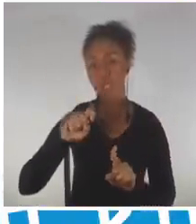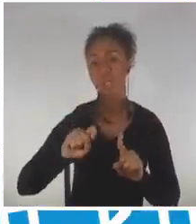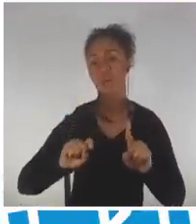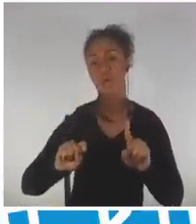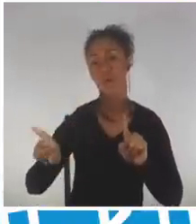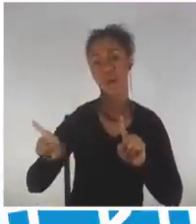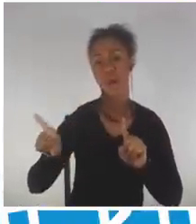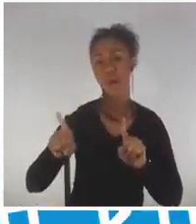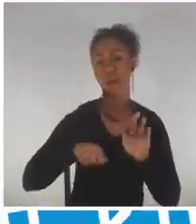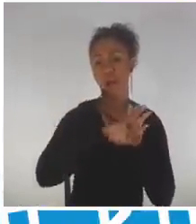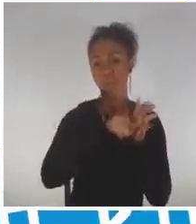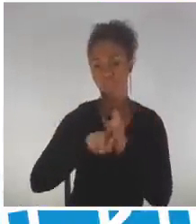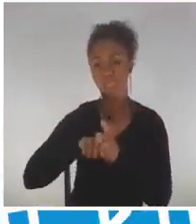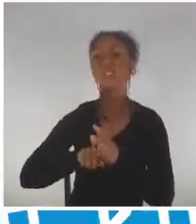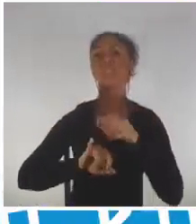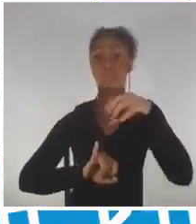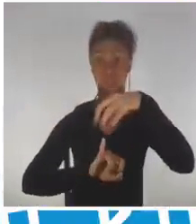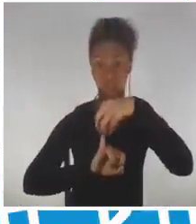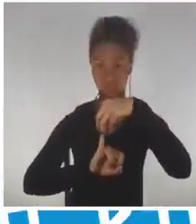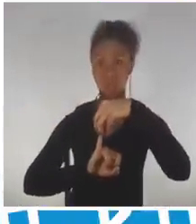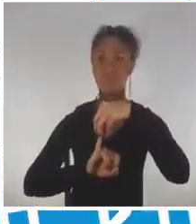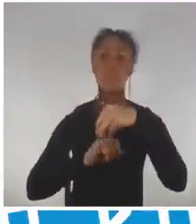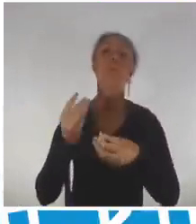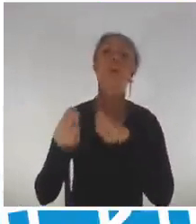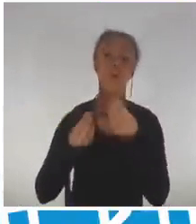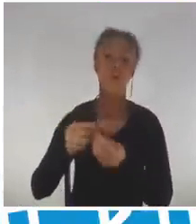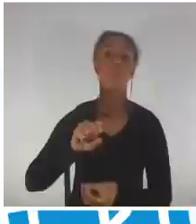sobre mudanças no SAEB.